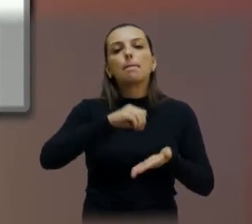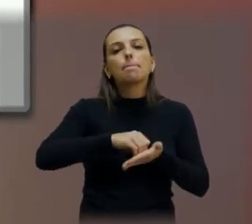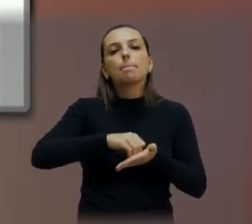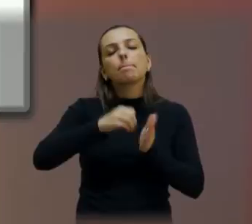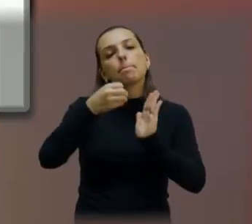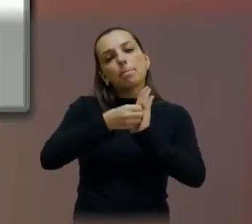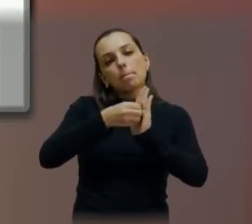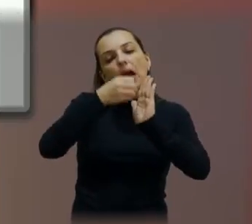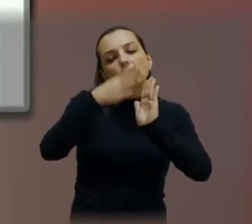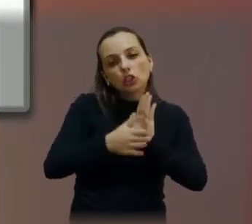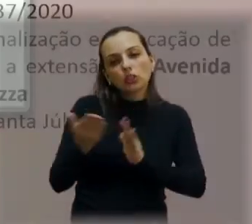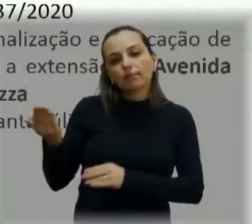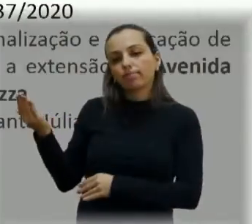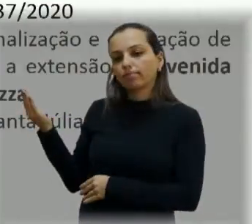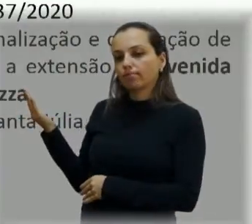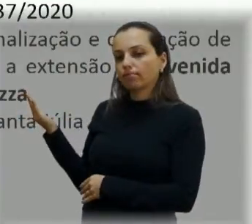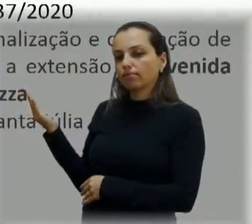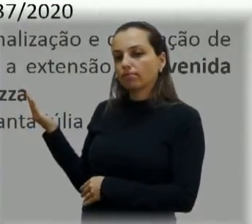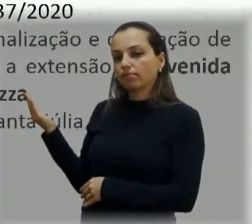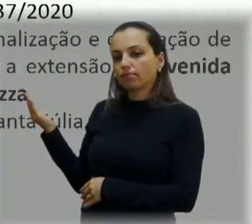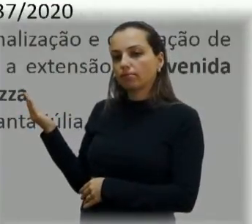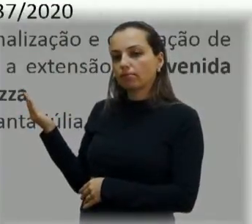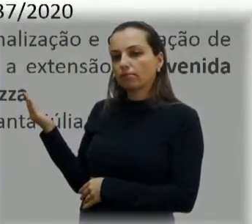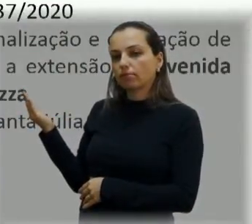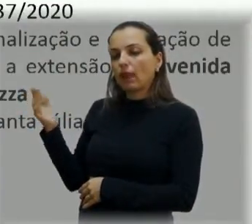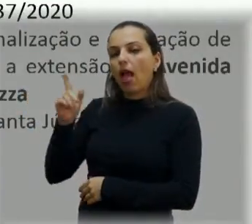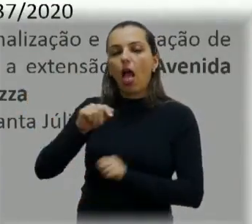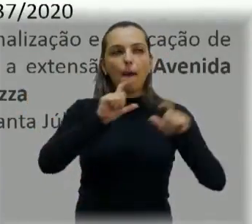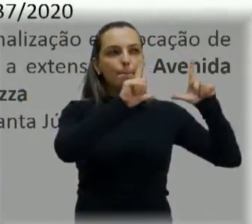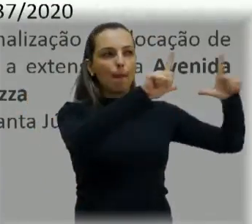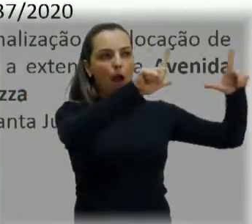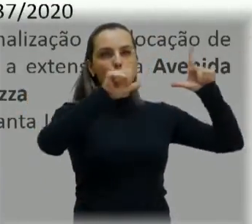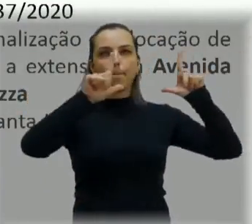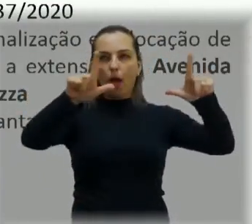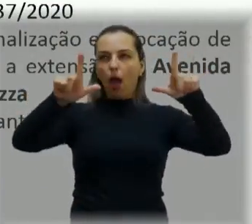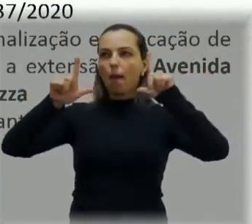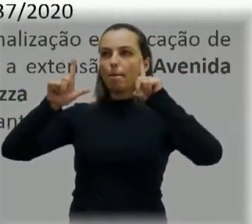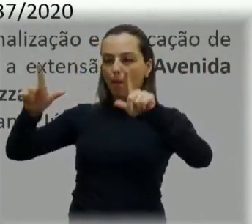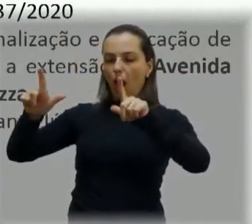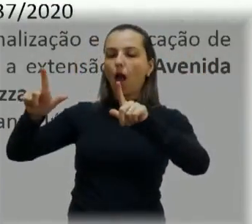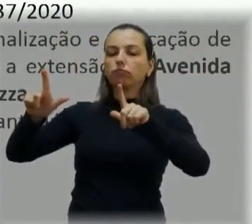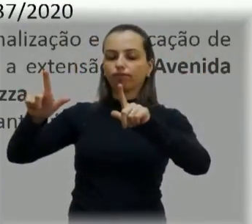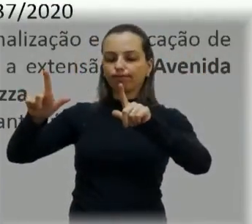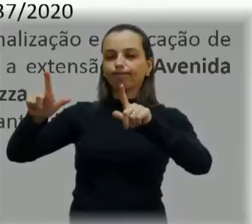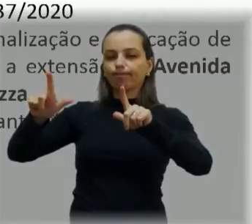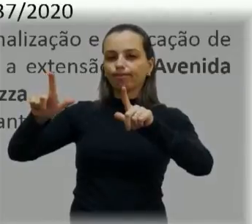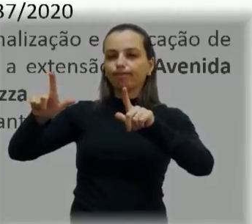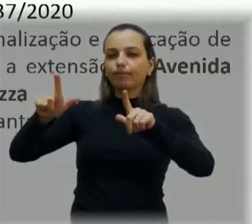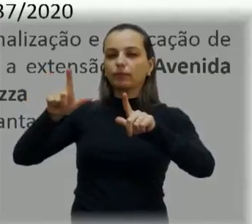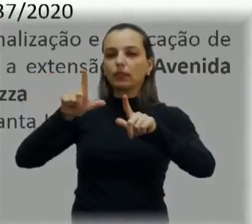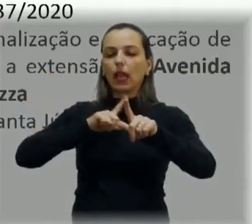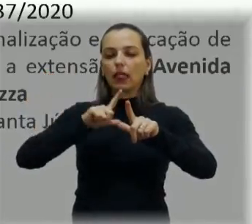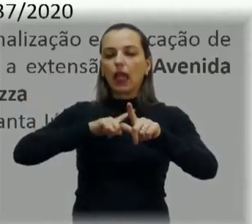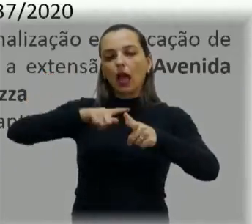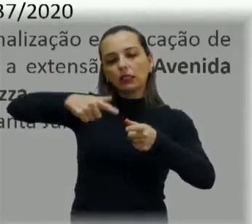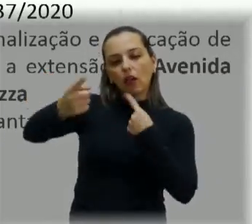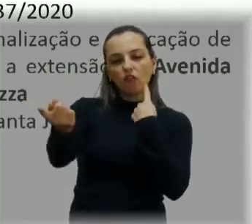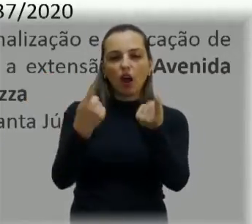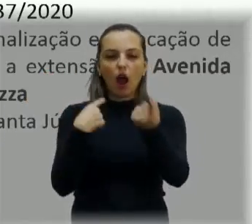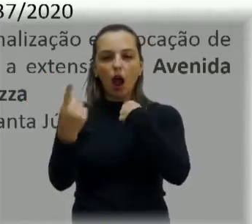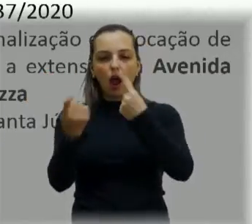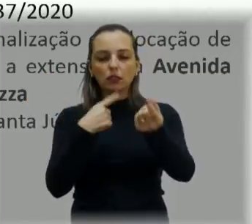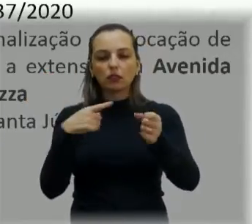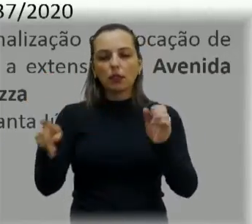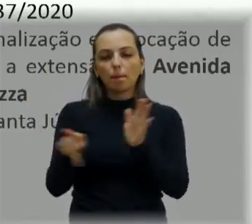para melhorias da sinalização e colocação de placas em toda a extensão da Avenida Bento Toledo Pisa, né? Lá